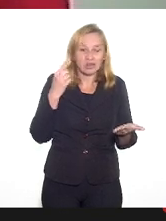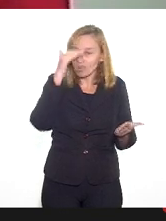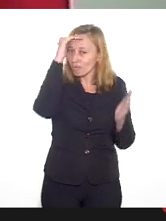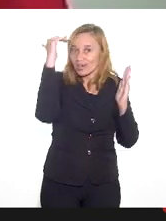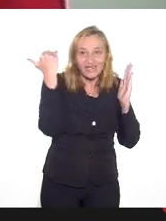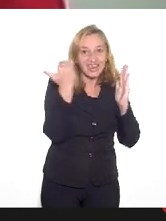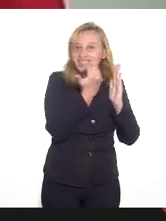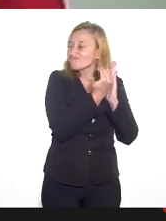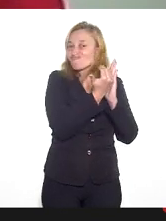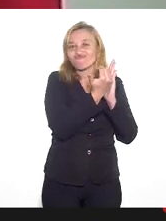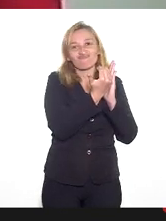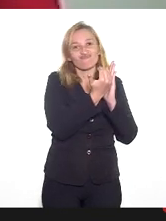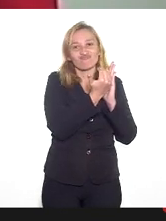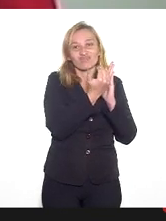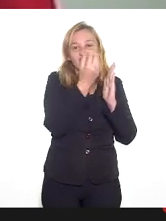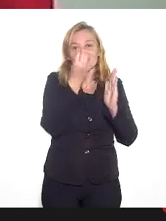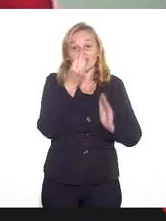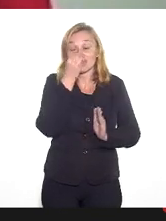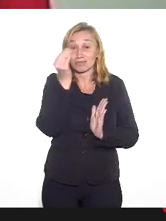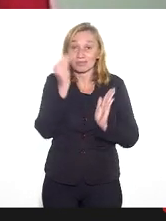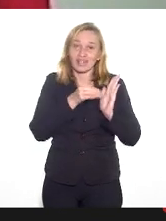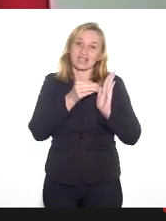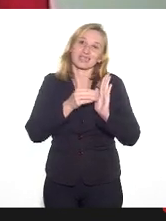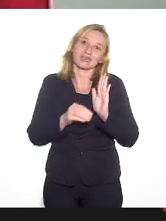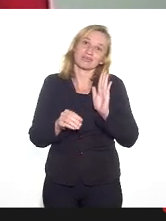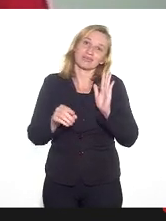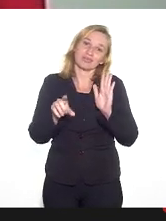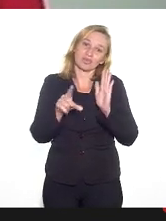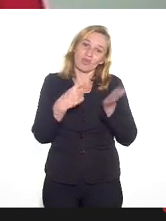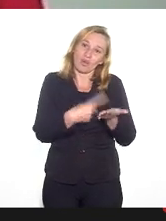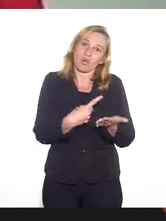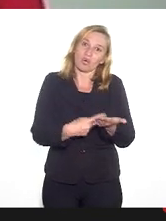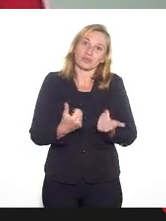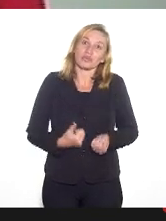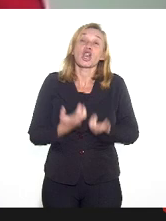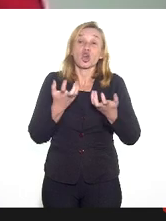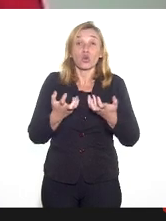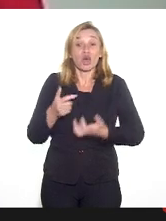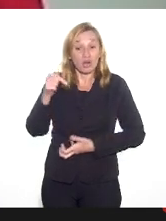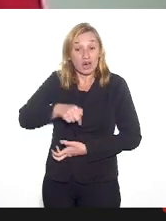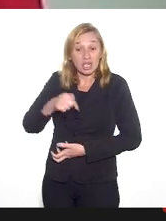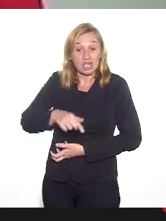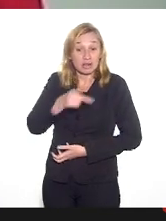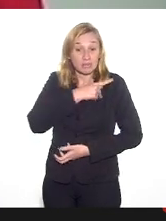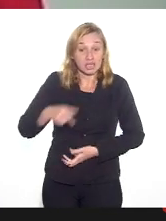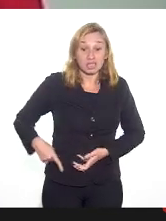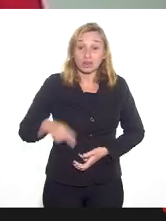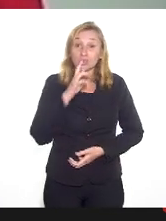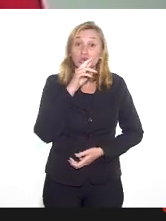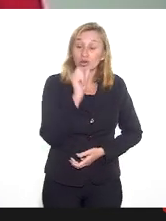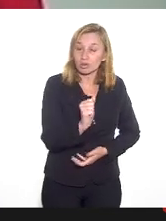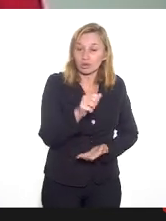desrespeitado. Então, presidente Rodrigo Amorim, eu quero aqui registrar, coronel Polido, que eu